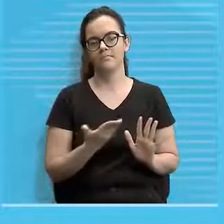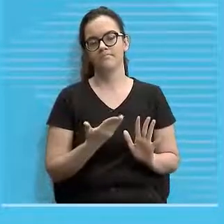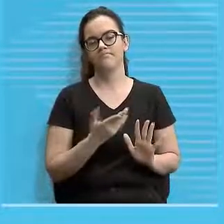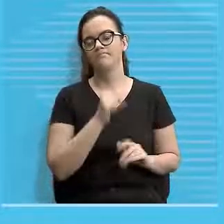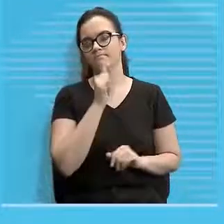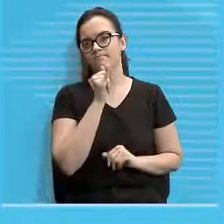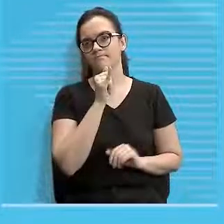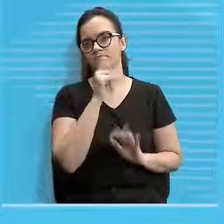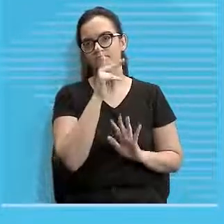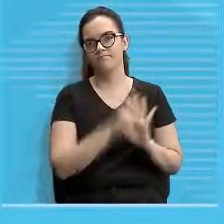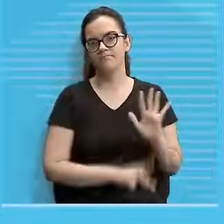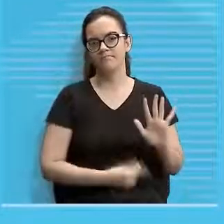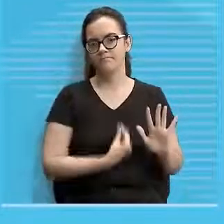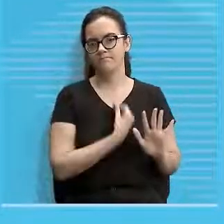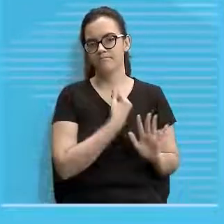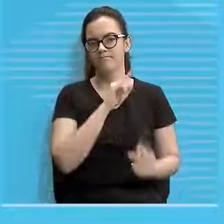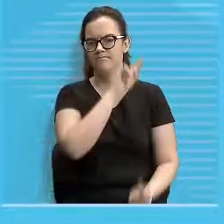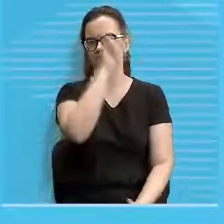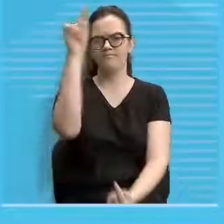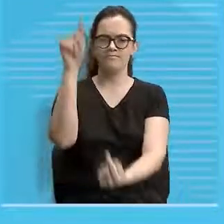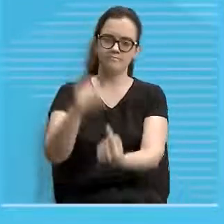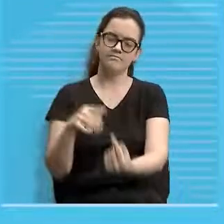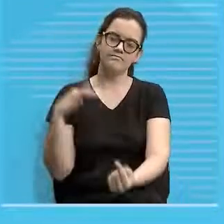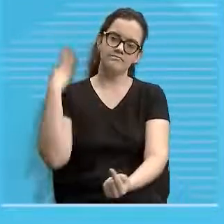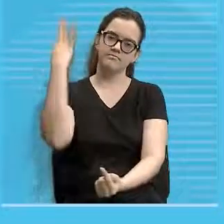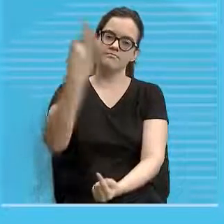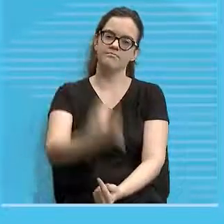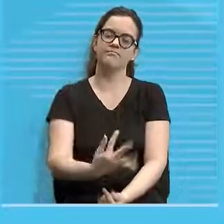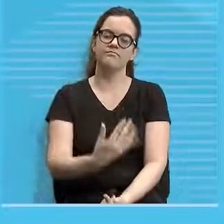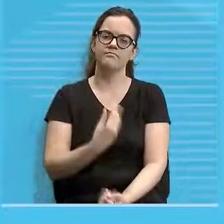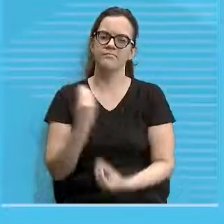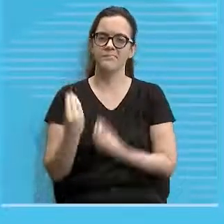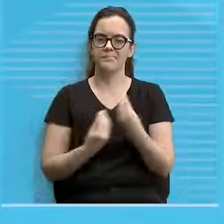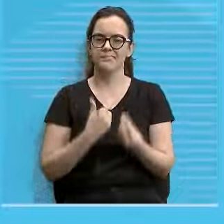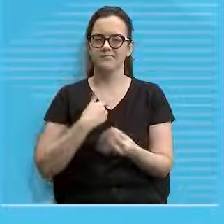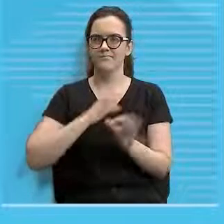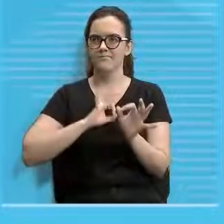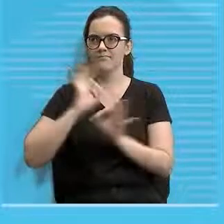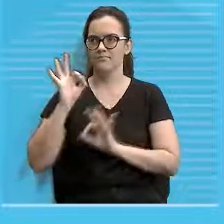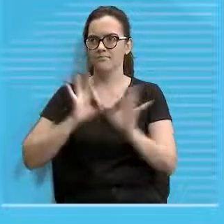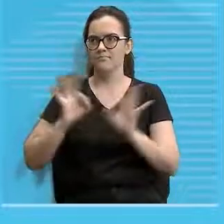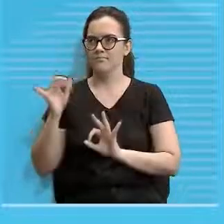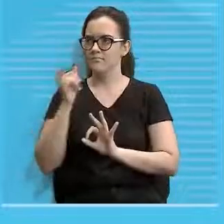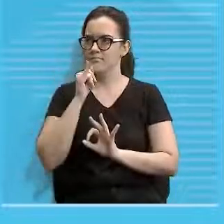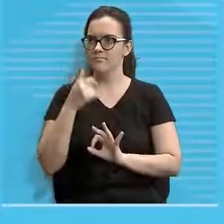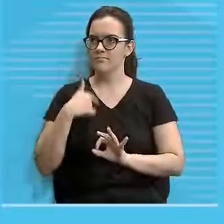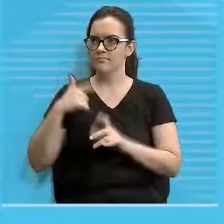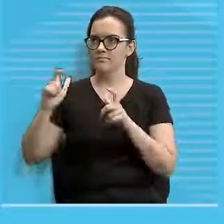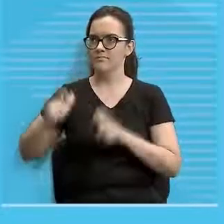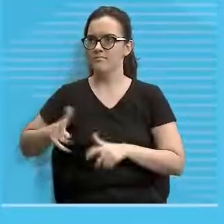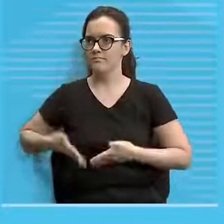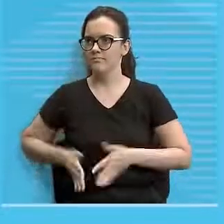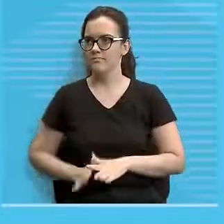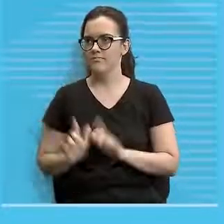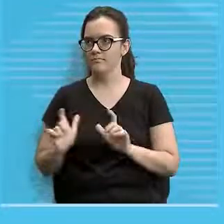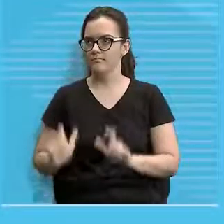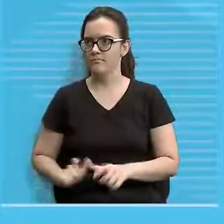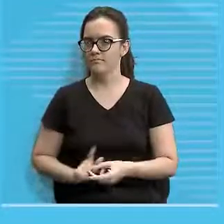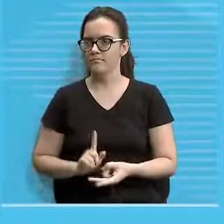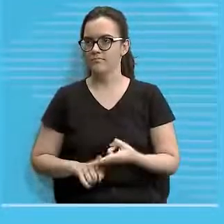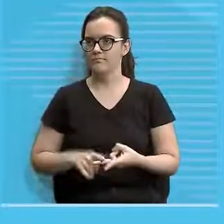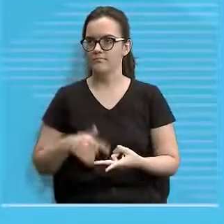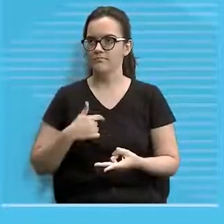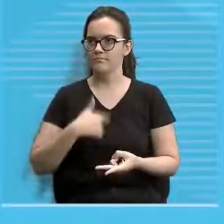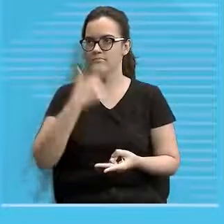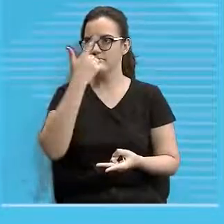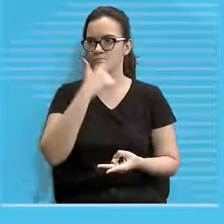vida como na ideia de que, ah, beleza, então eu nasci onde, quem sou eu, o que é que faz parte